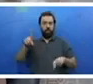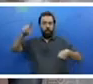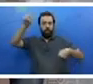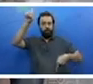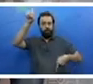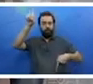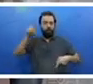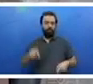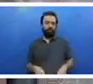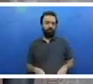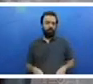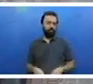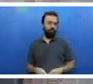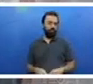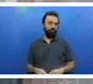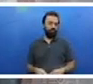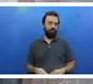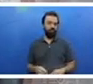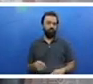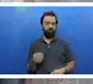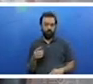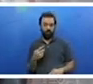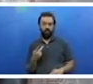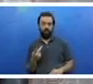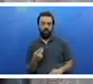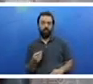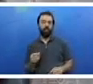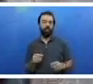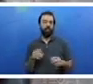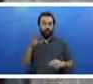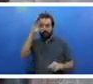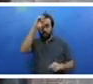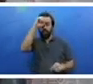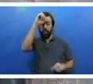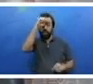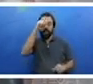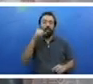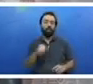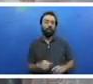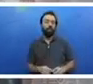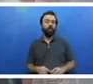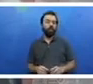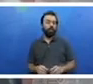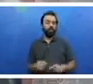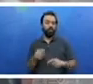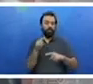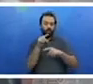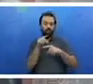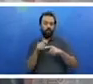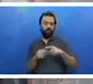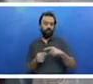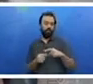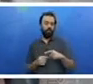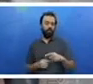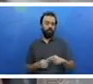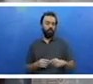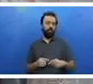aula, a gente entendeu um pouquinho o que é uma razão e uma proporção,